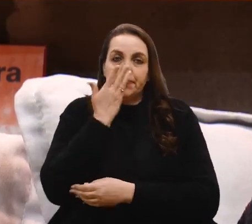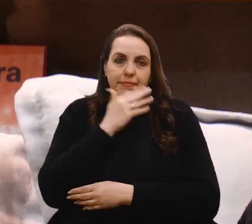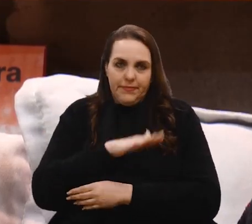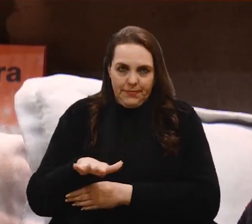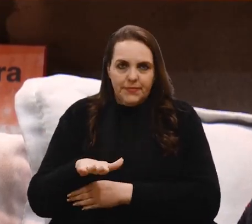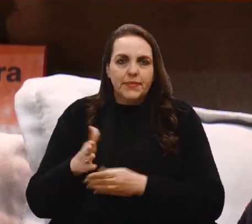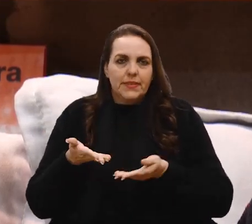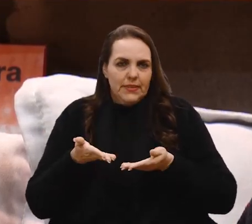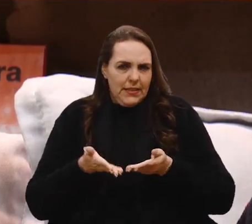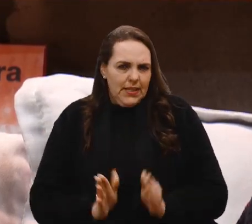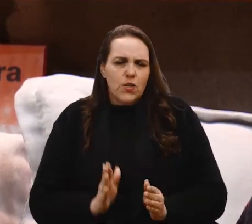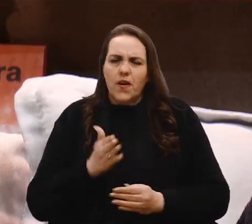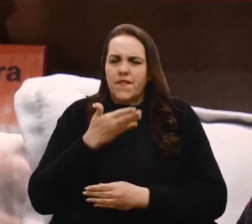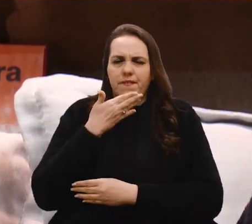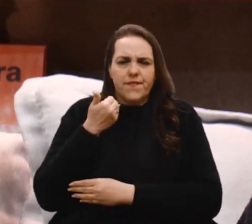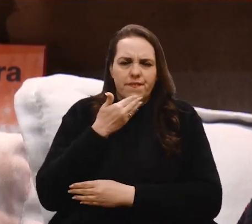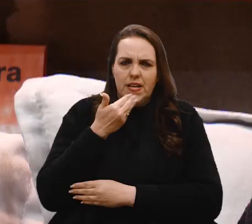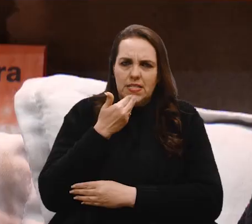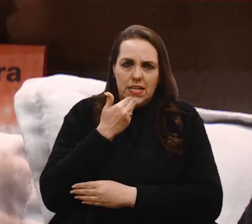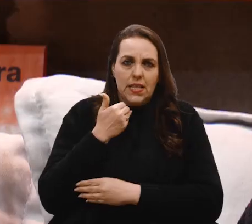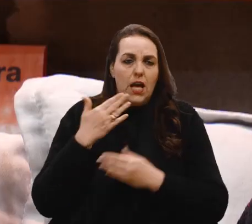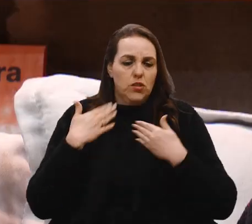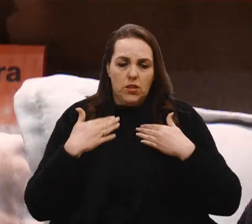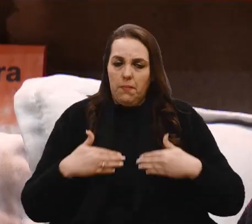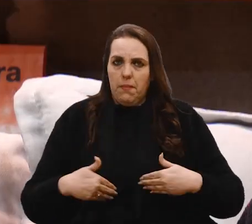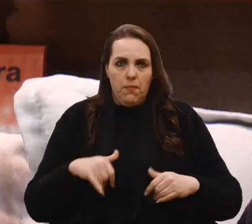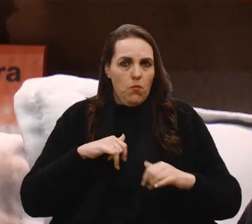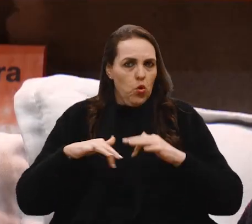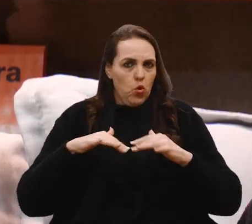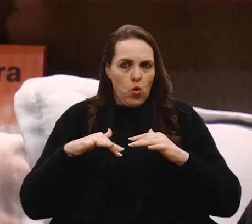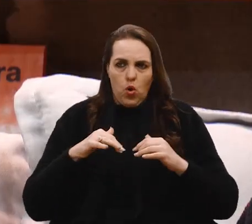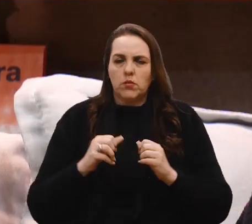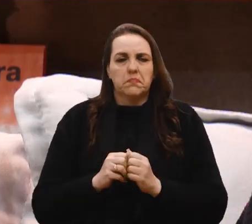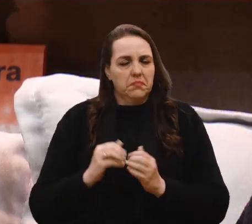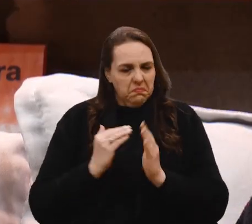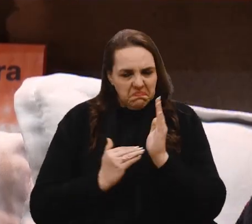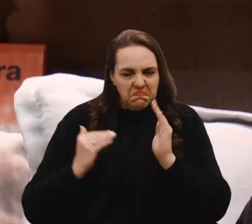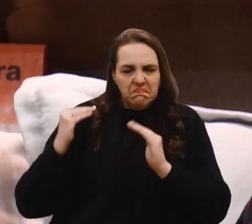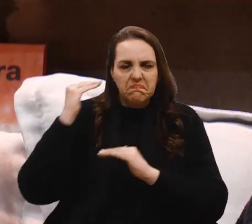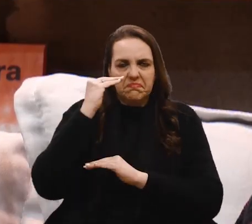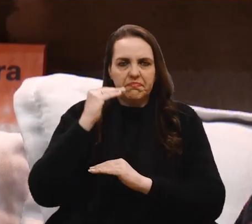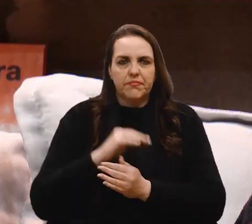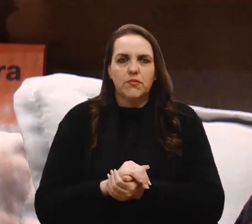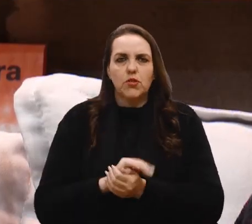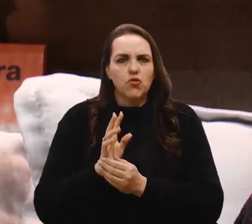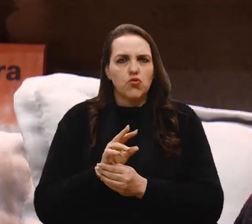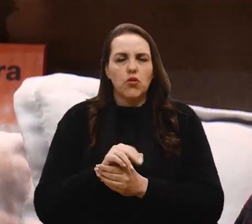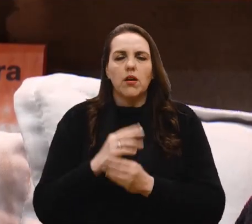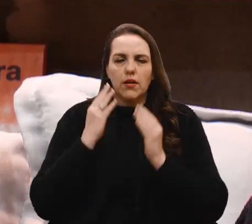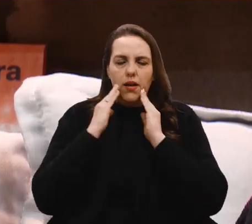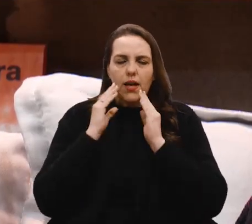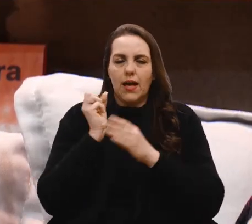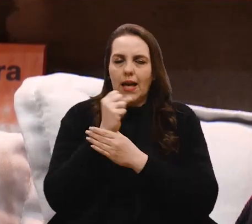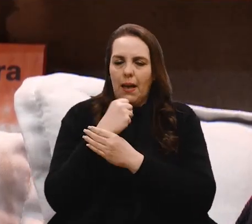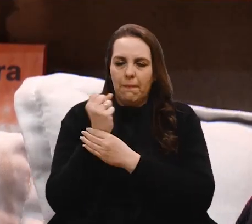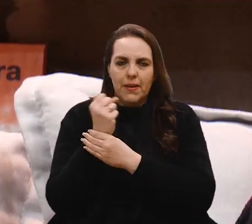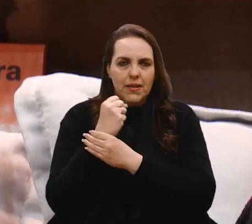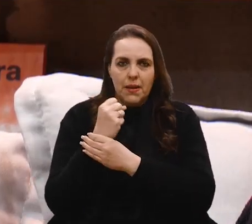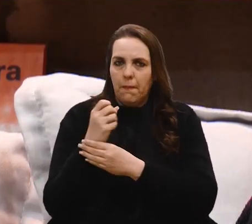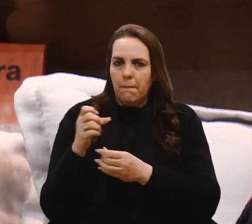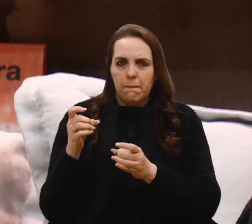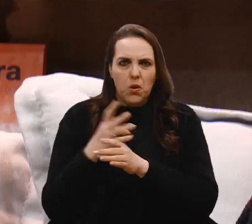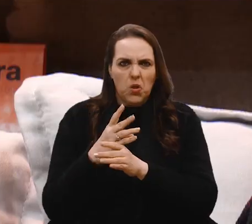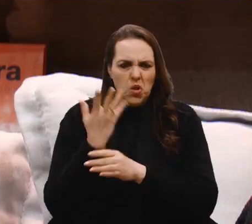uma facilidade motora muito alta, né? Então, já erguia a cabecinha lá